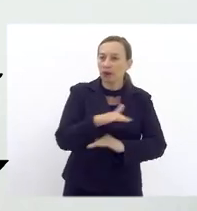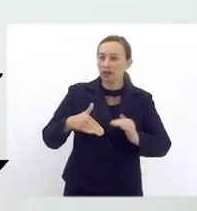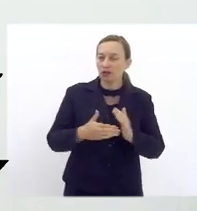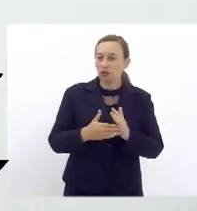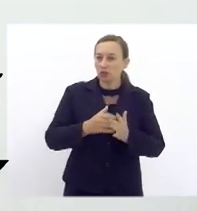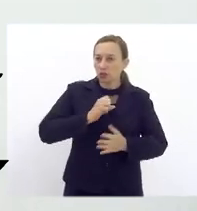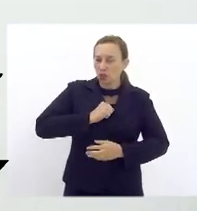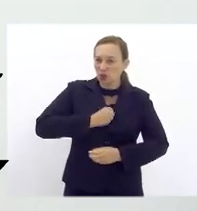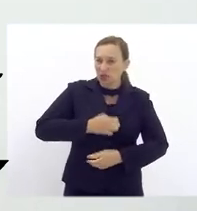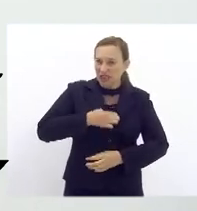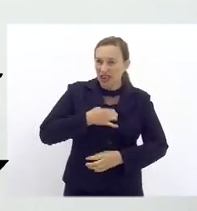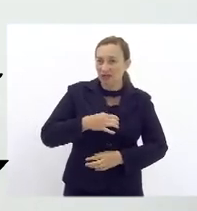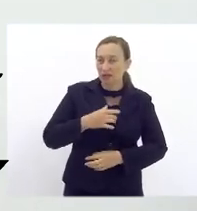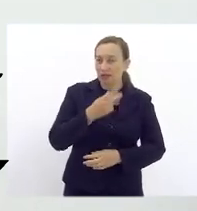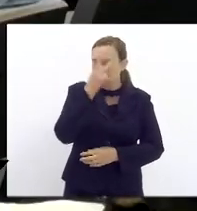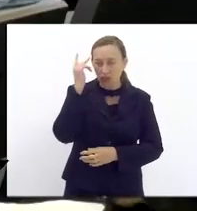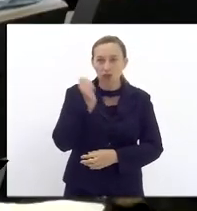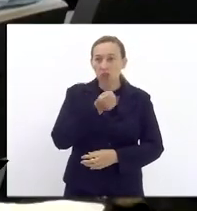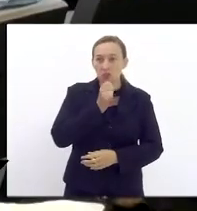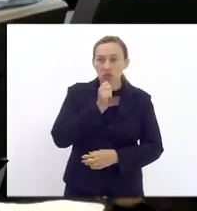ninguém muito obrigada